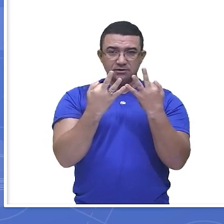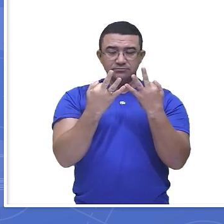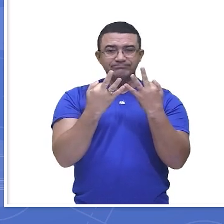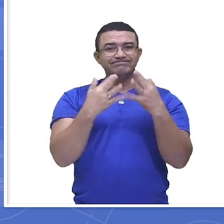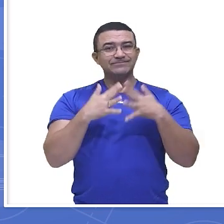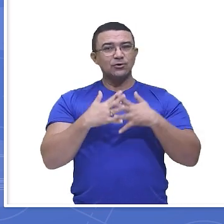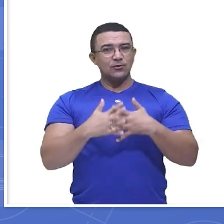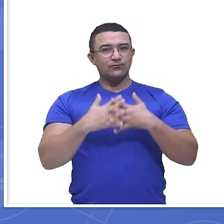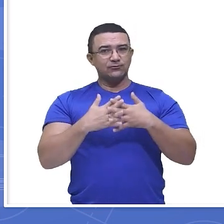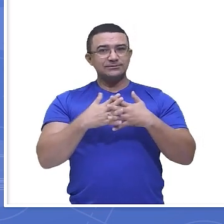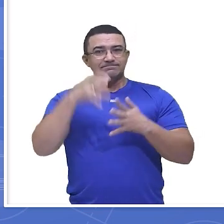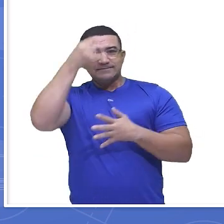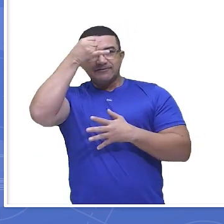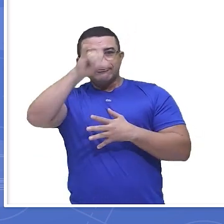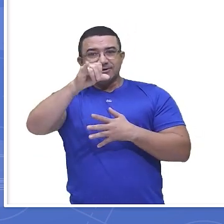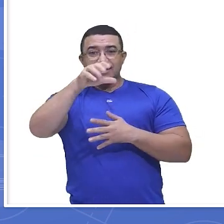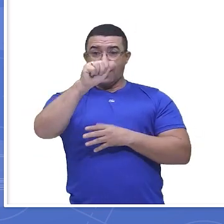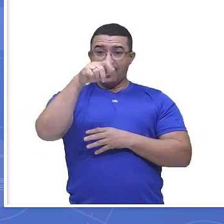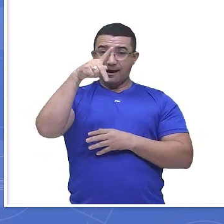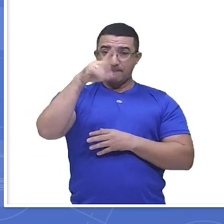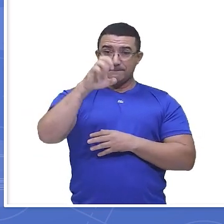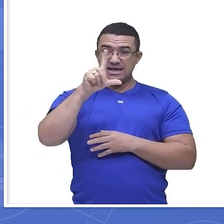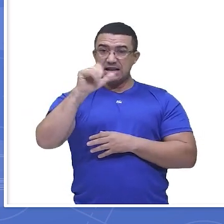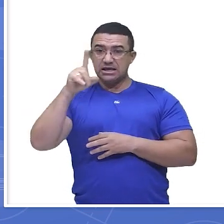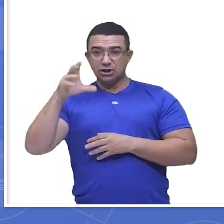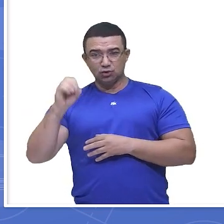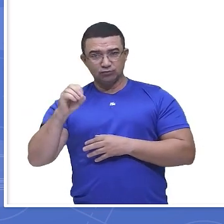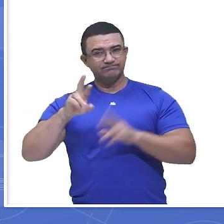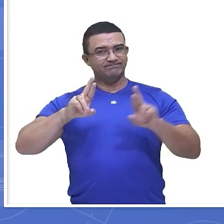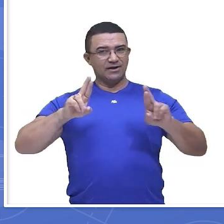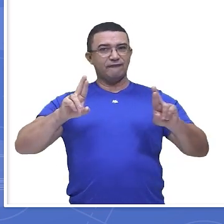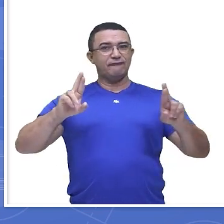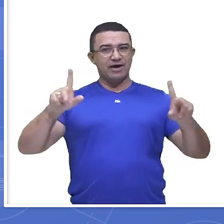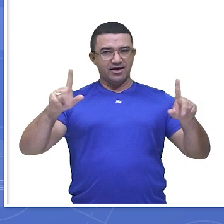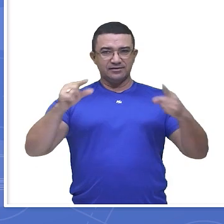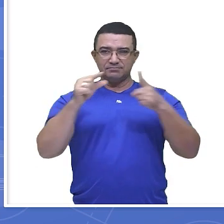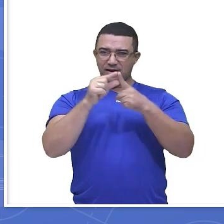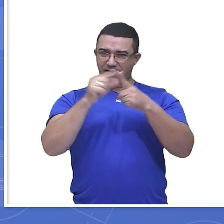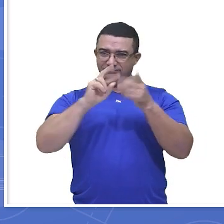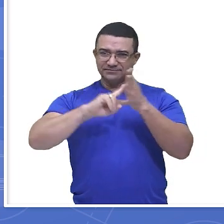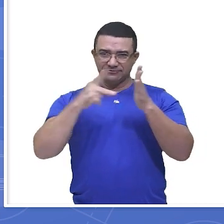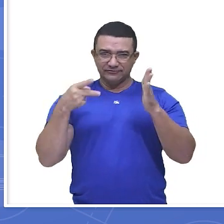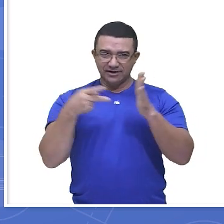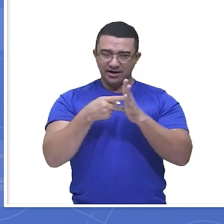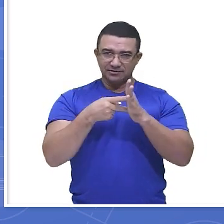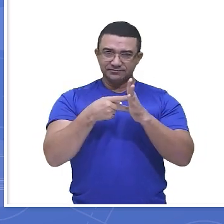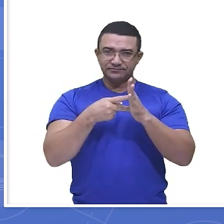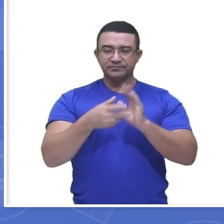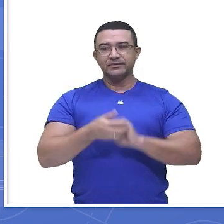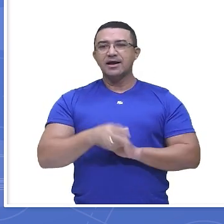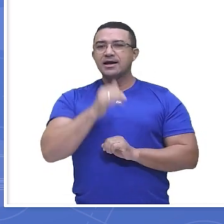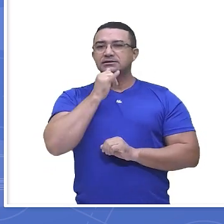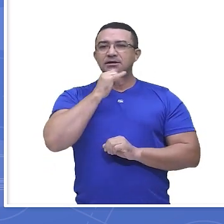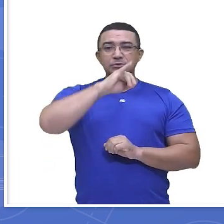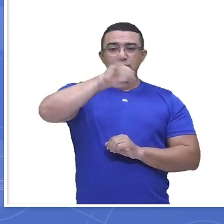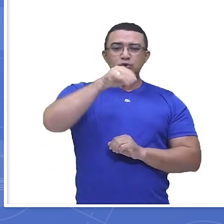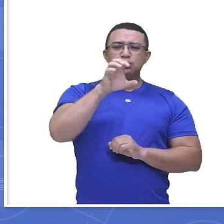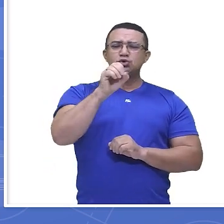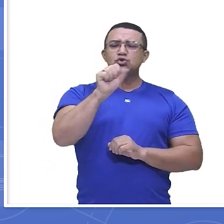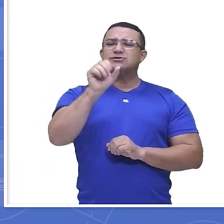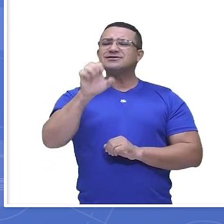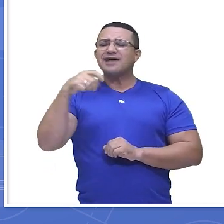português apelido, isso aí é apodo, né? Em português, José chamamos até de Dedé, isso aí em espanhol